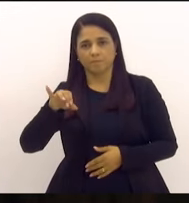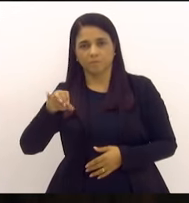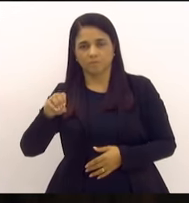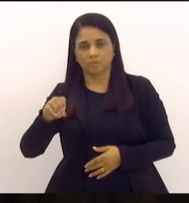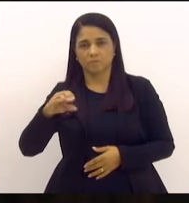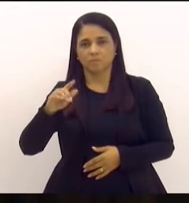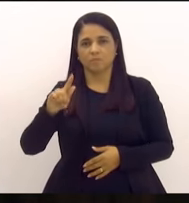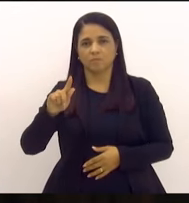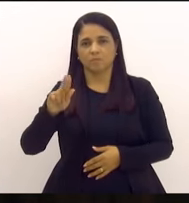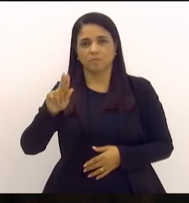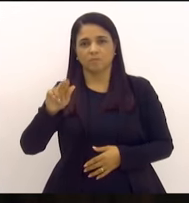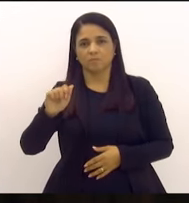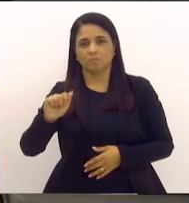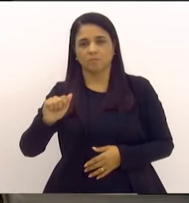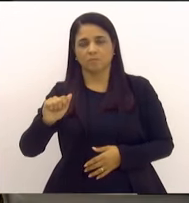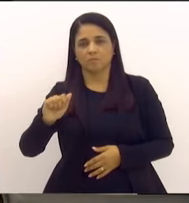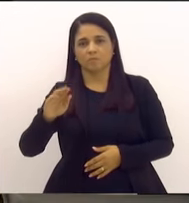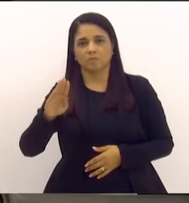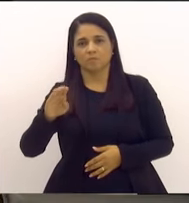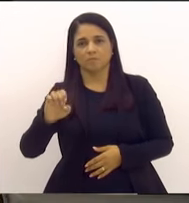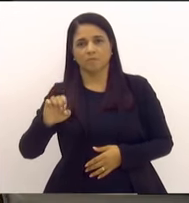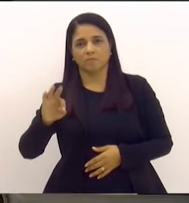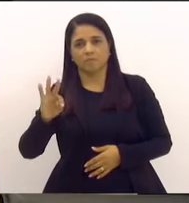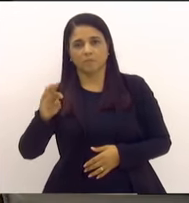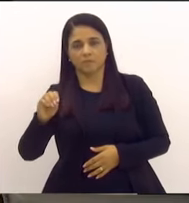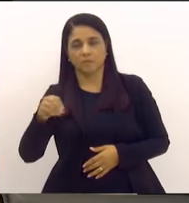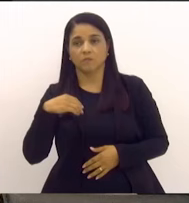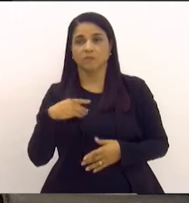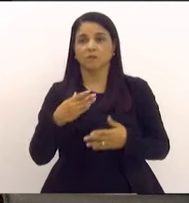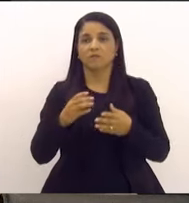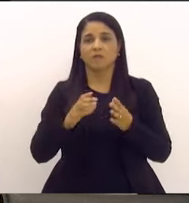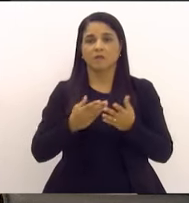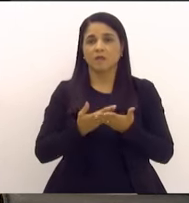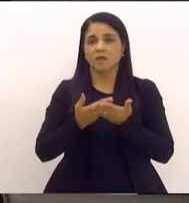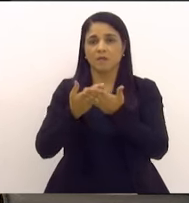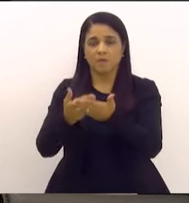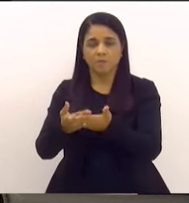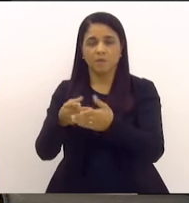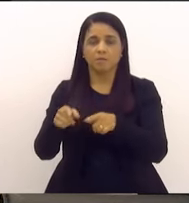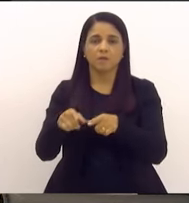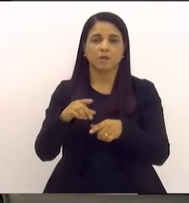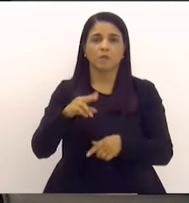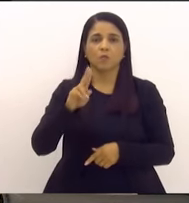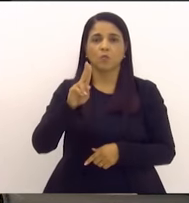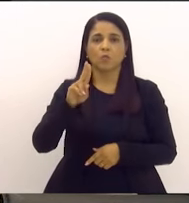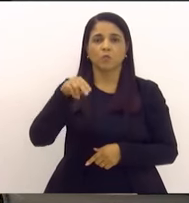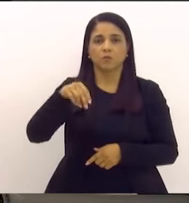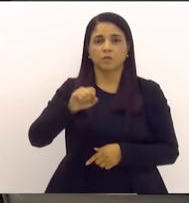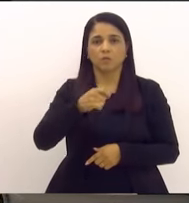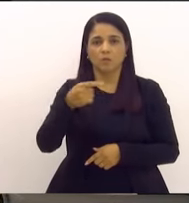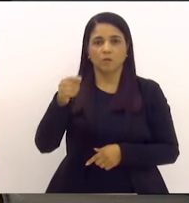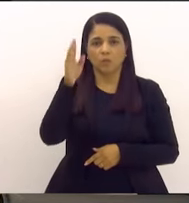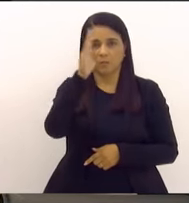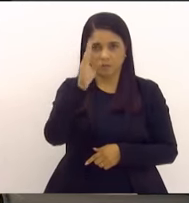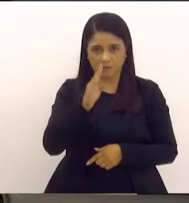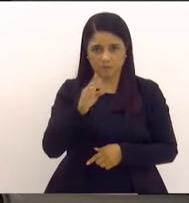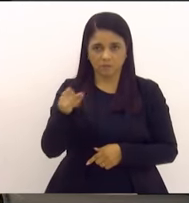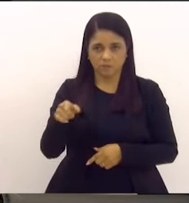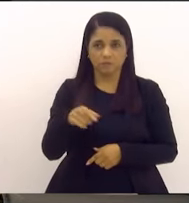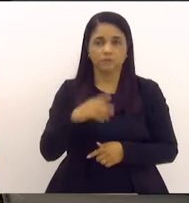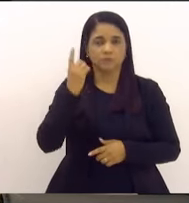Silva. O deputado Vinícius Cozolino vai encaminhar pelo União Brasil. Muito obrigado. Senhor